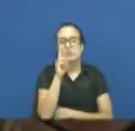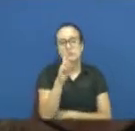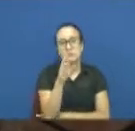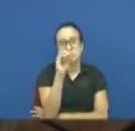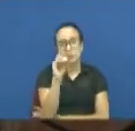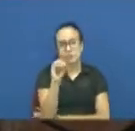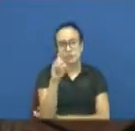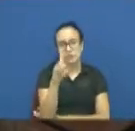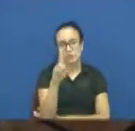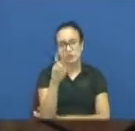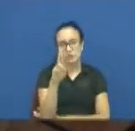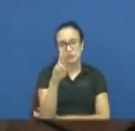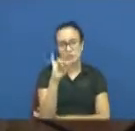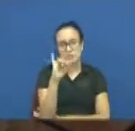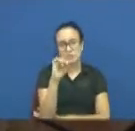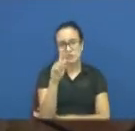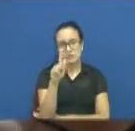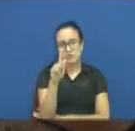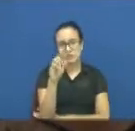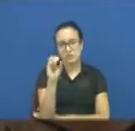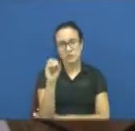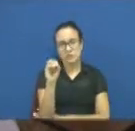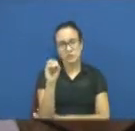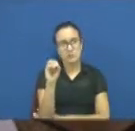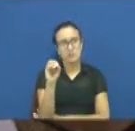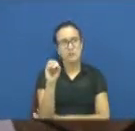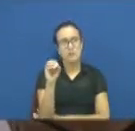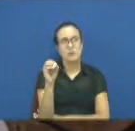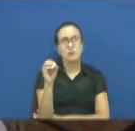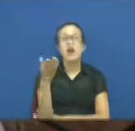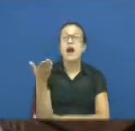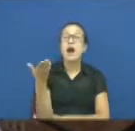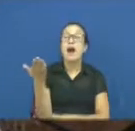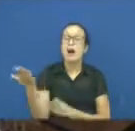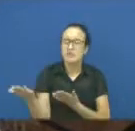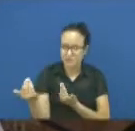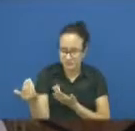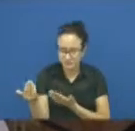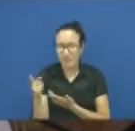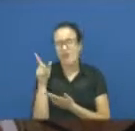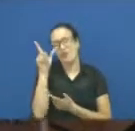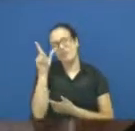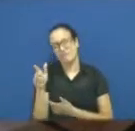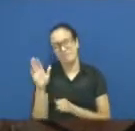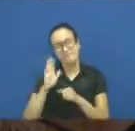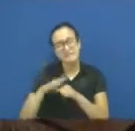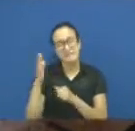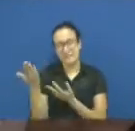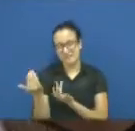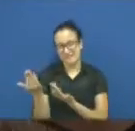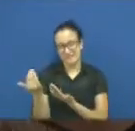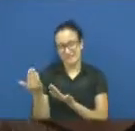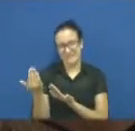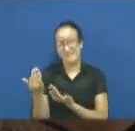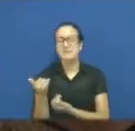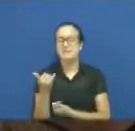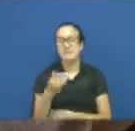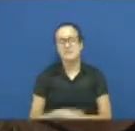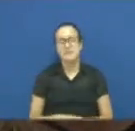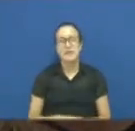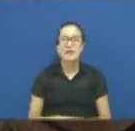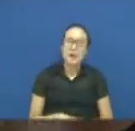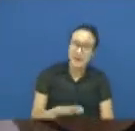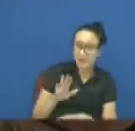perdão, viu, Rodrigo? Você é mais novo mesmo, esse é o mais jovem de todos, né? Rodrigo, perdão, viu? Mas